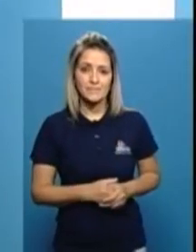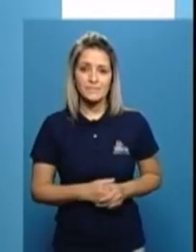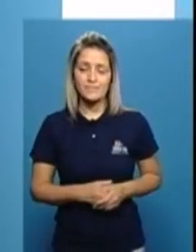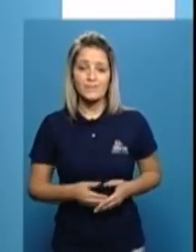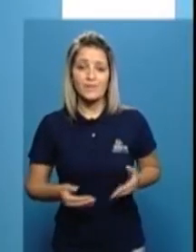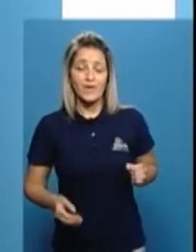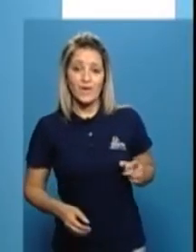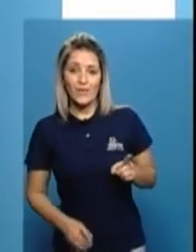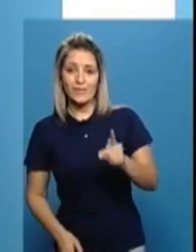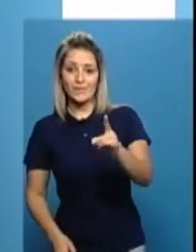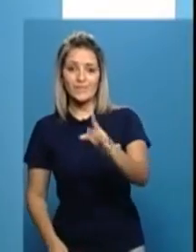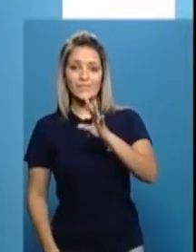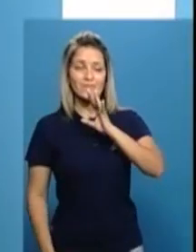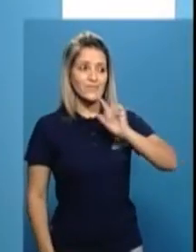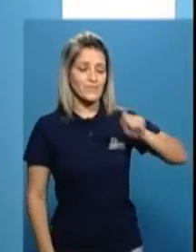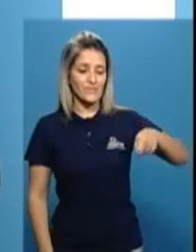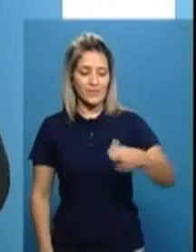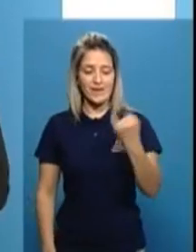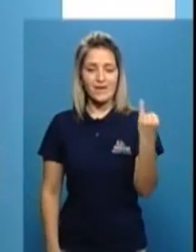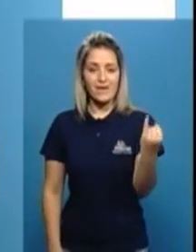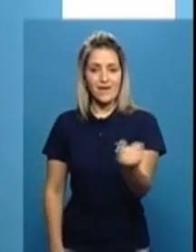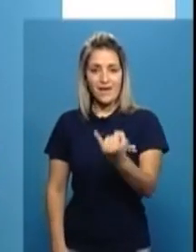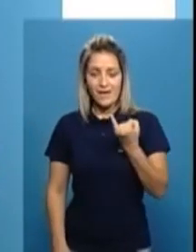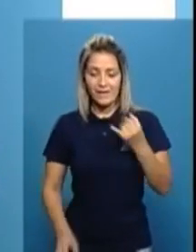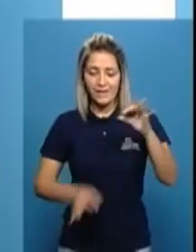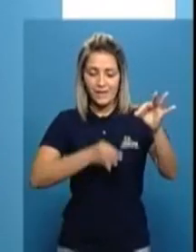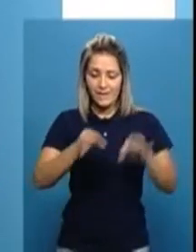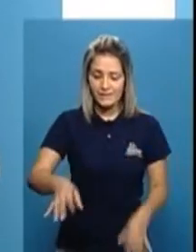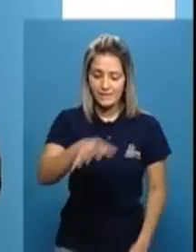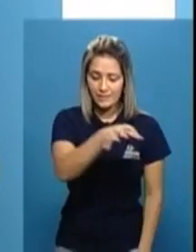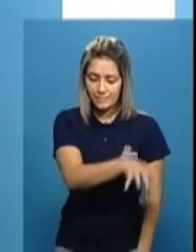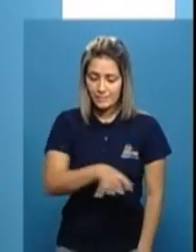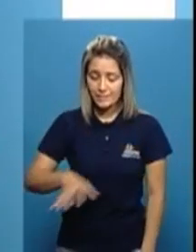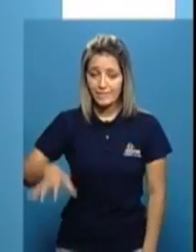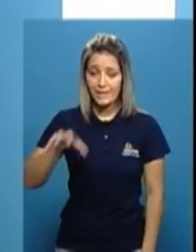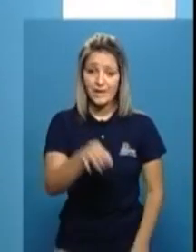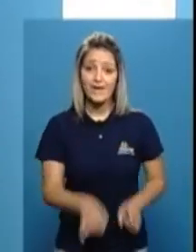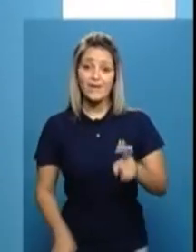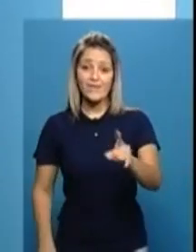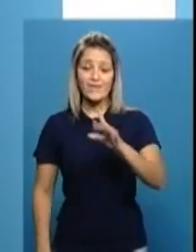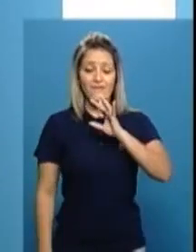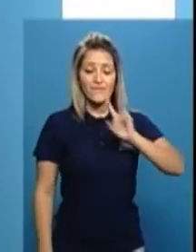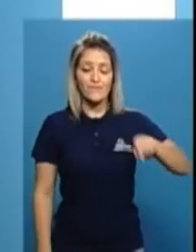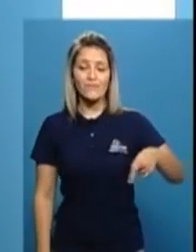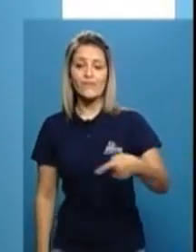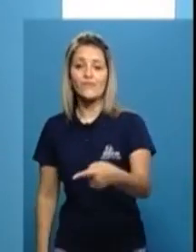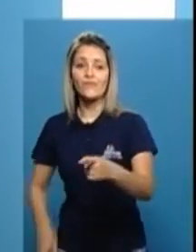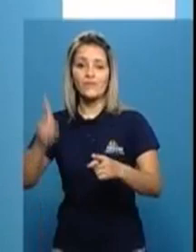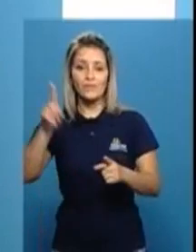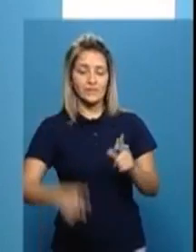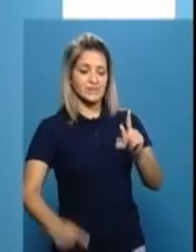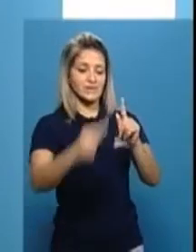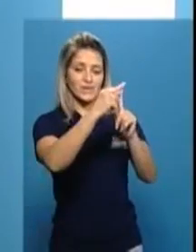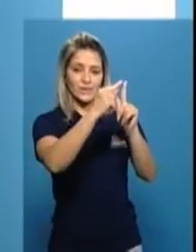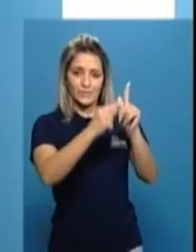Agora que nós já conhecemos a importância do layout, vamos conhecer na sequência os tipos